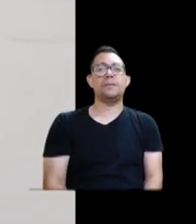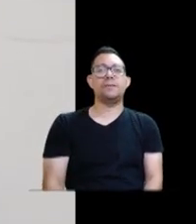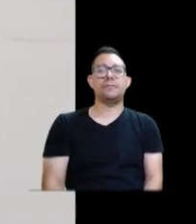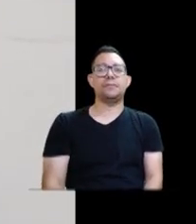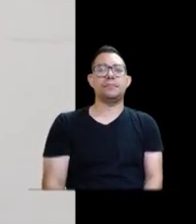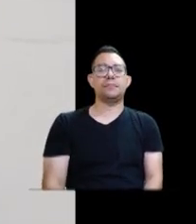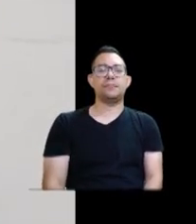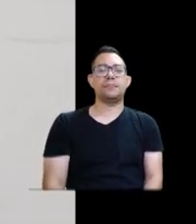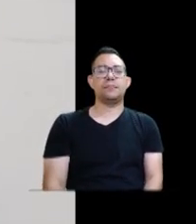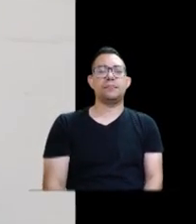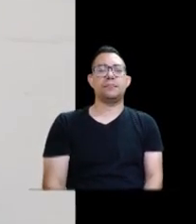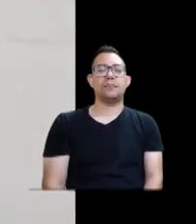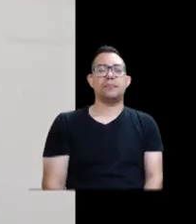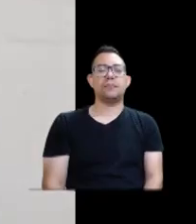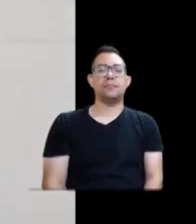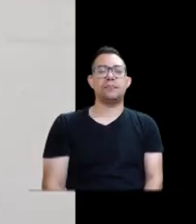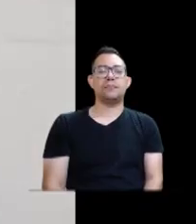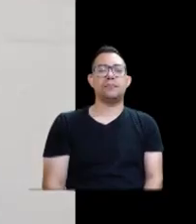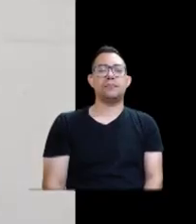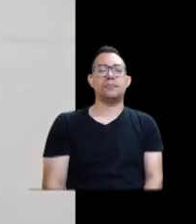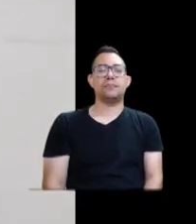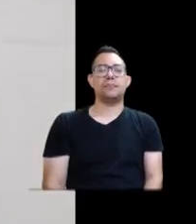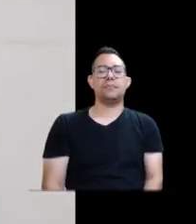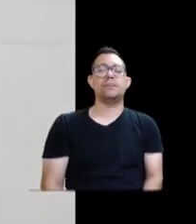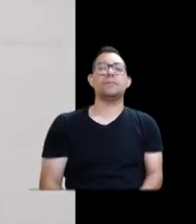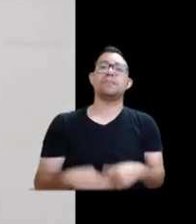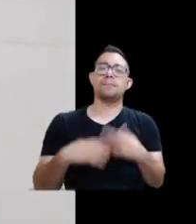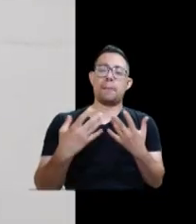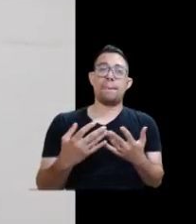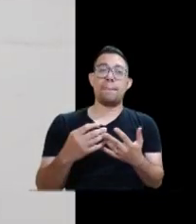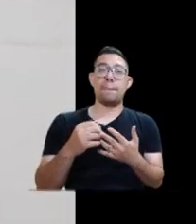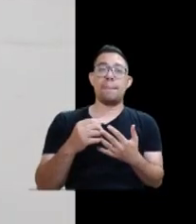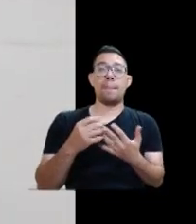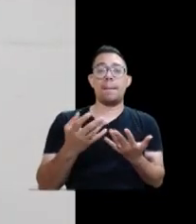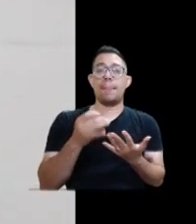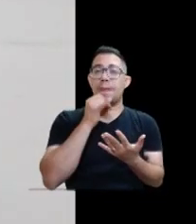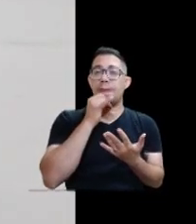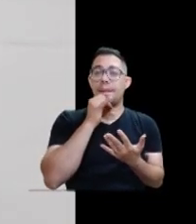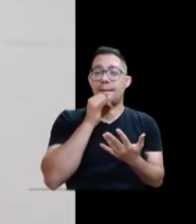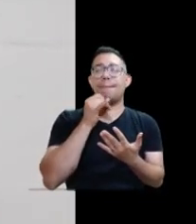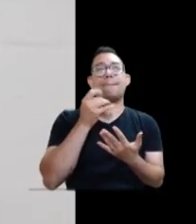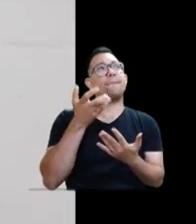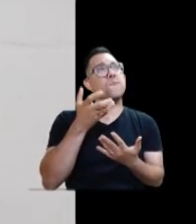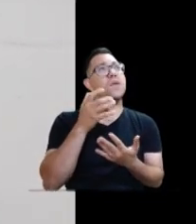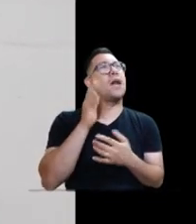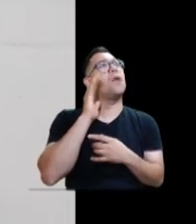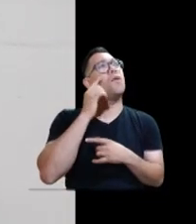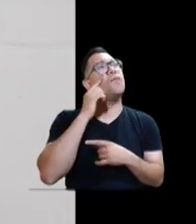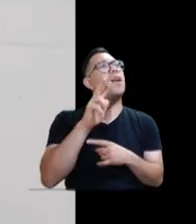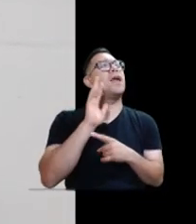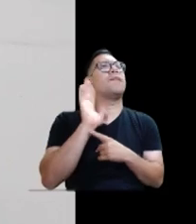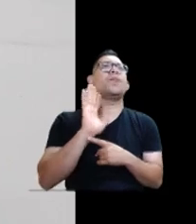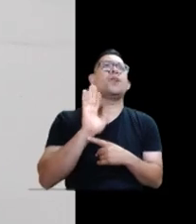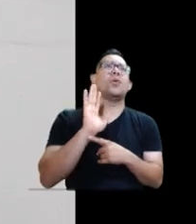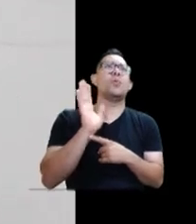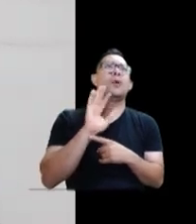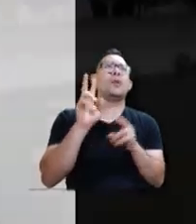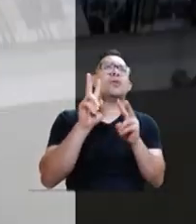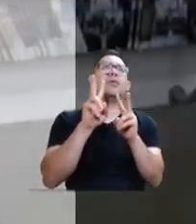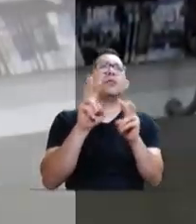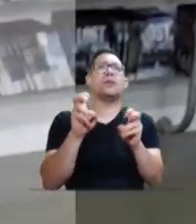de Bertolucci, um dos filmes mais interessantes que eu já assisti. E fora, nossa, se a gente